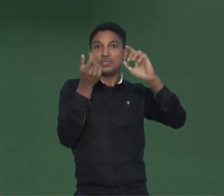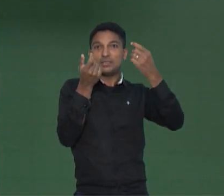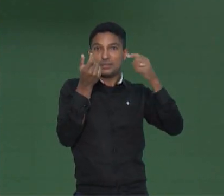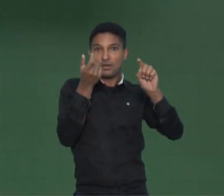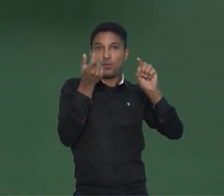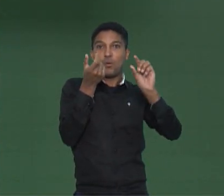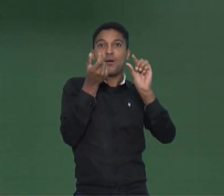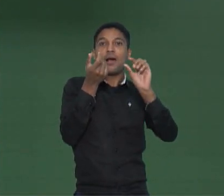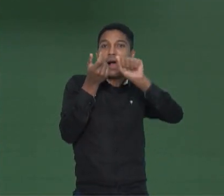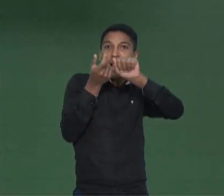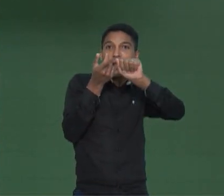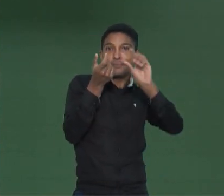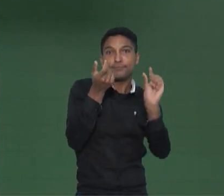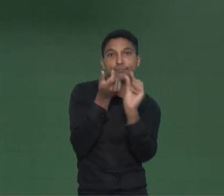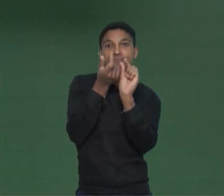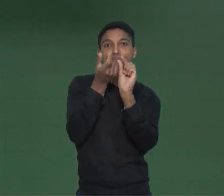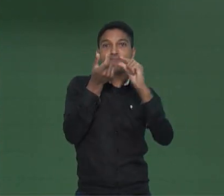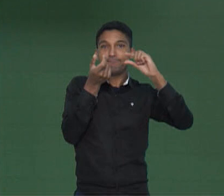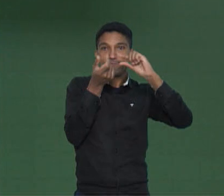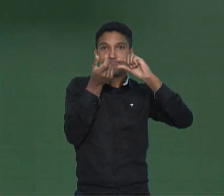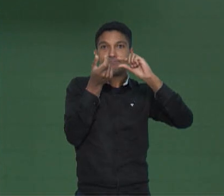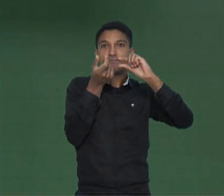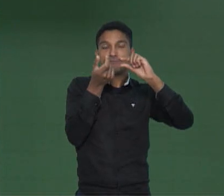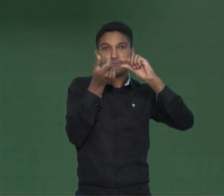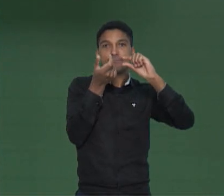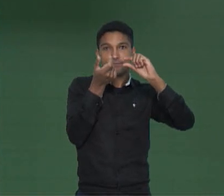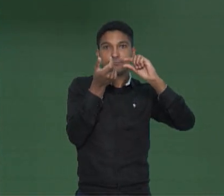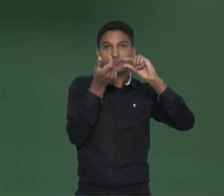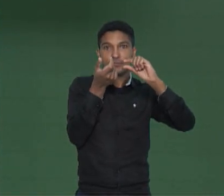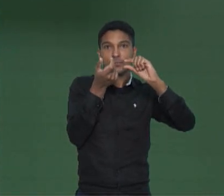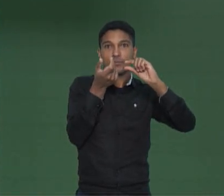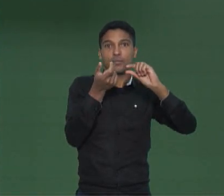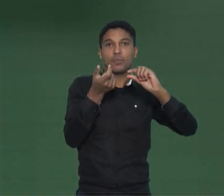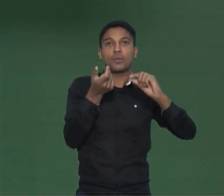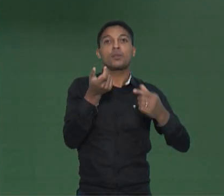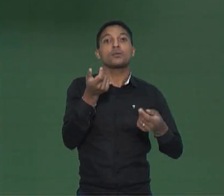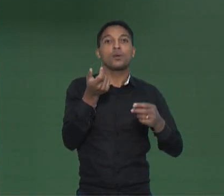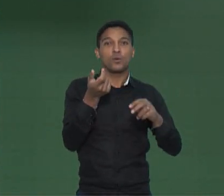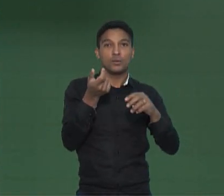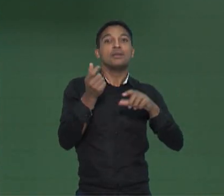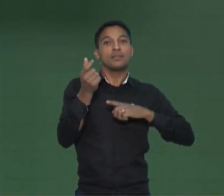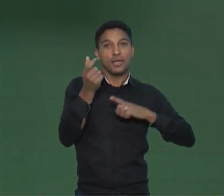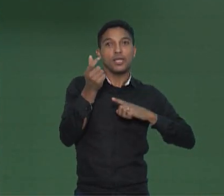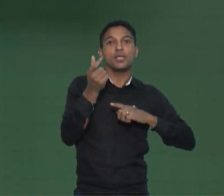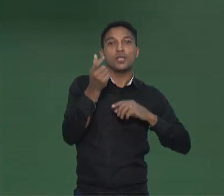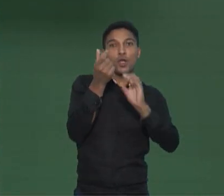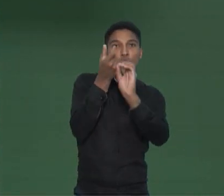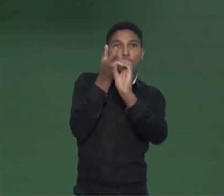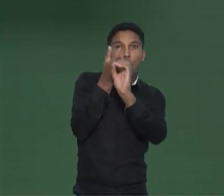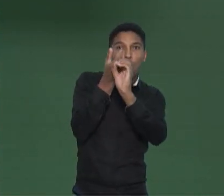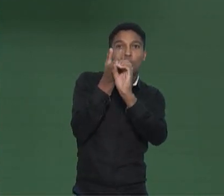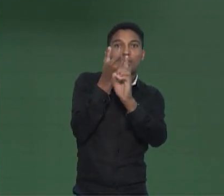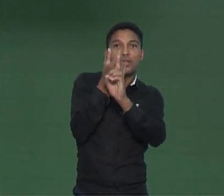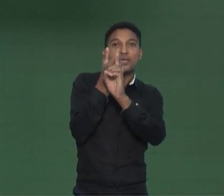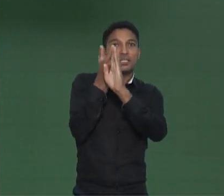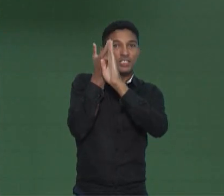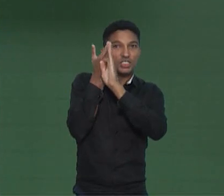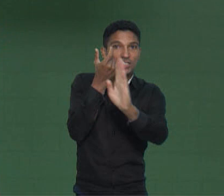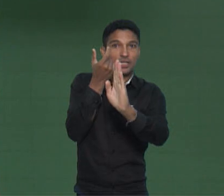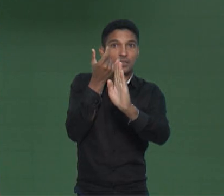Na expressão destacada, como se pode classificar gramaticalmente o termo a e como